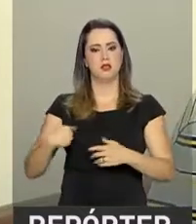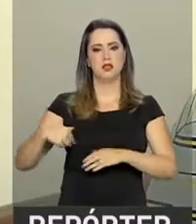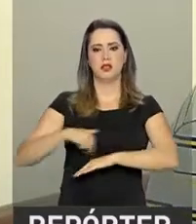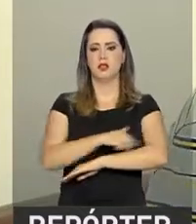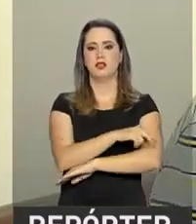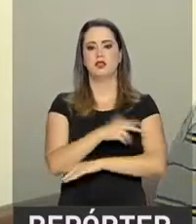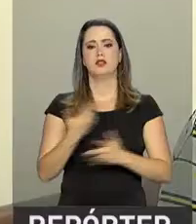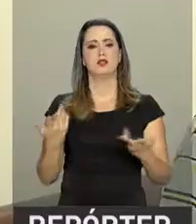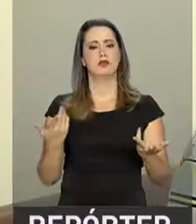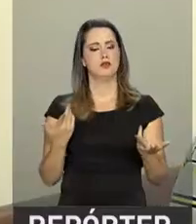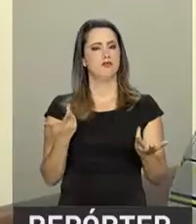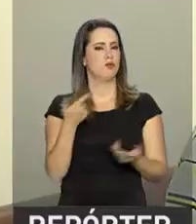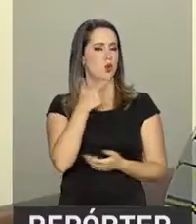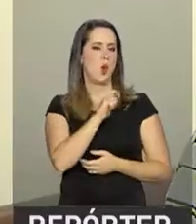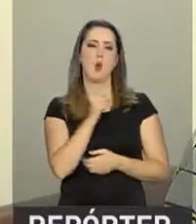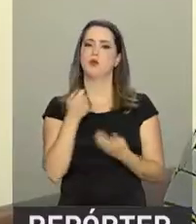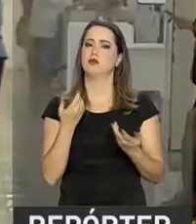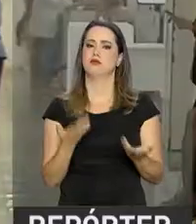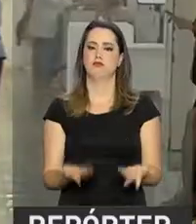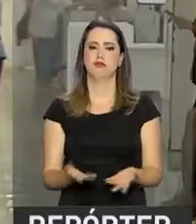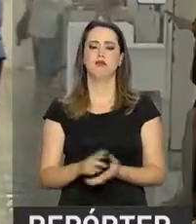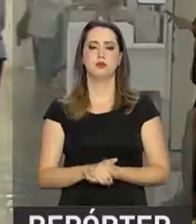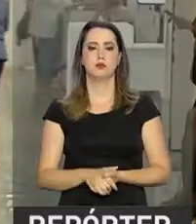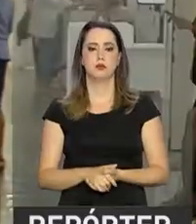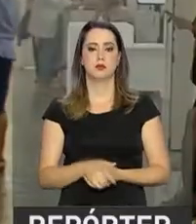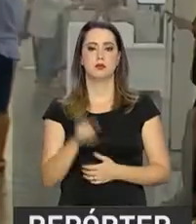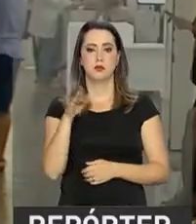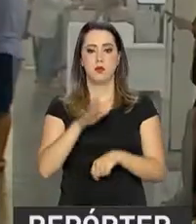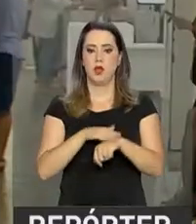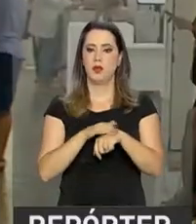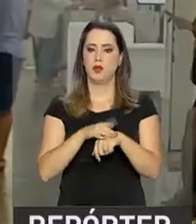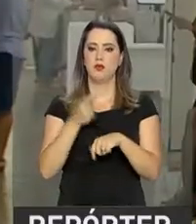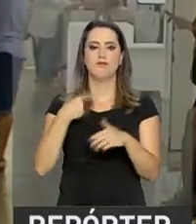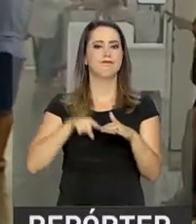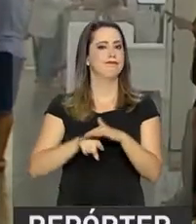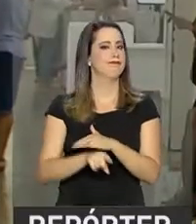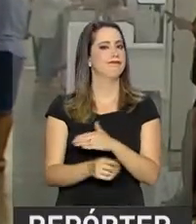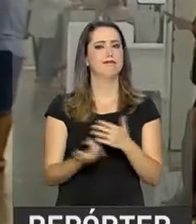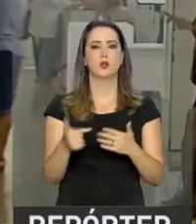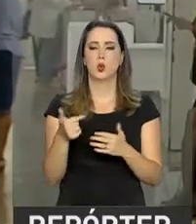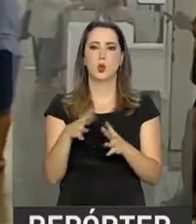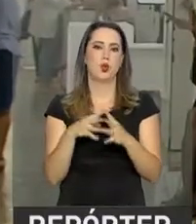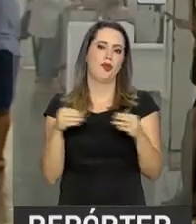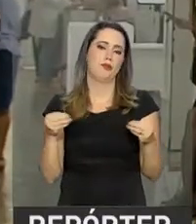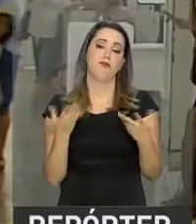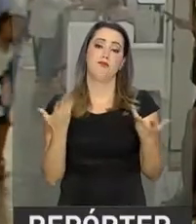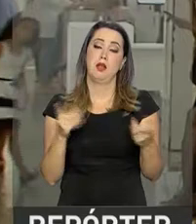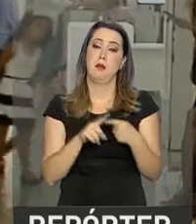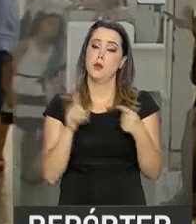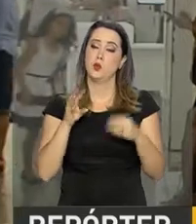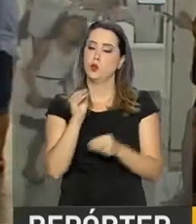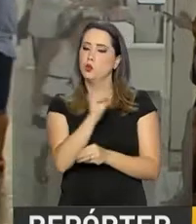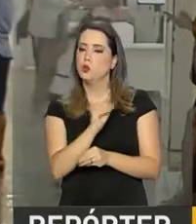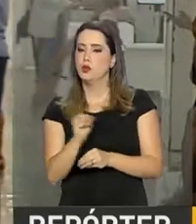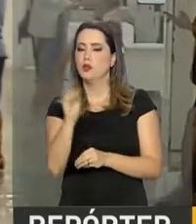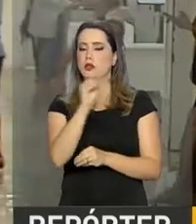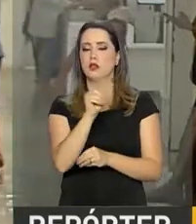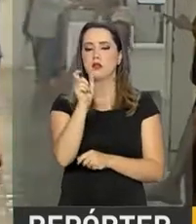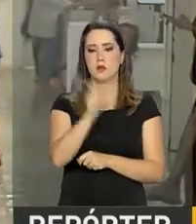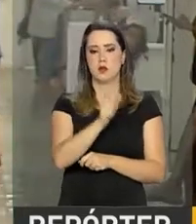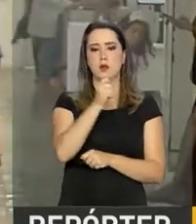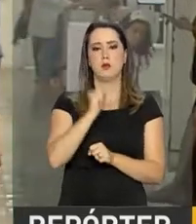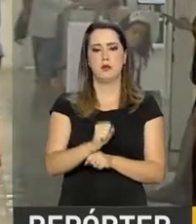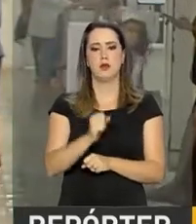ladeira por exemplo tudo metrô pólio a doença é crônica e não tem cura mas com todos os cuidados o paciente